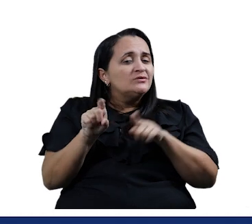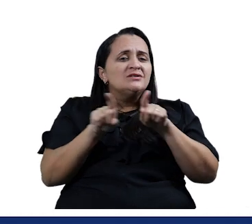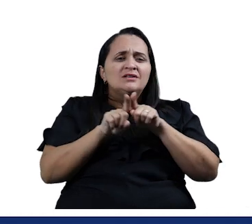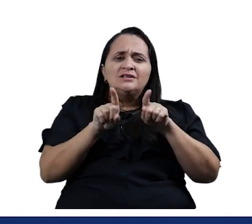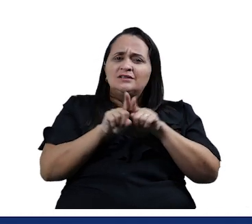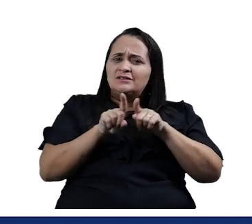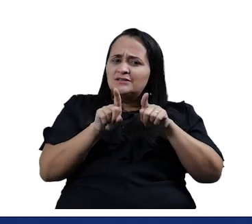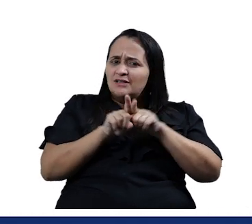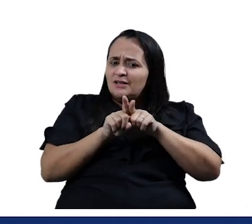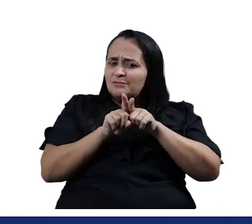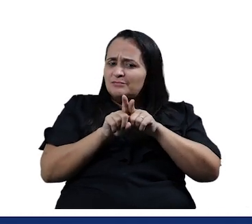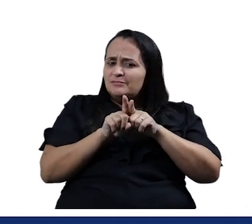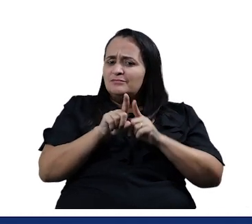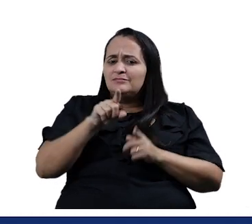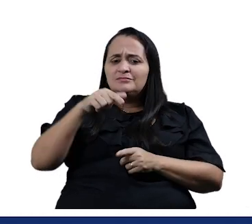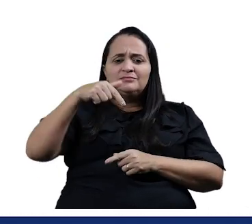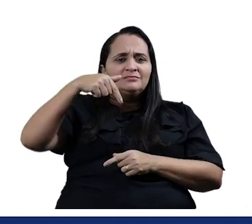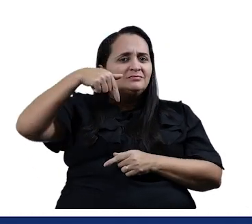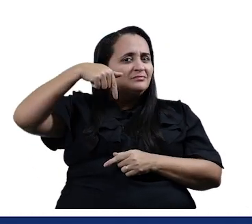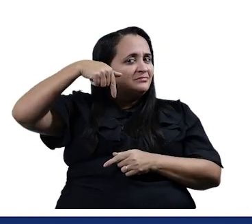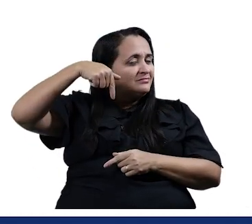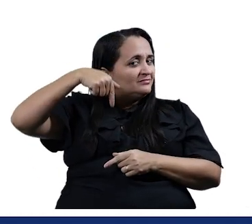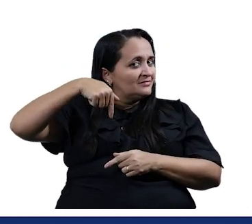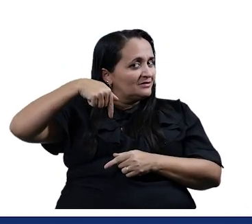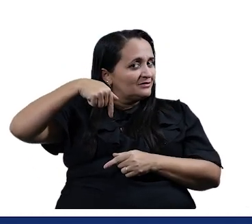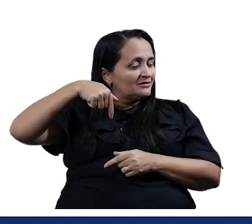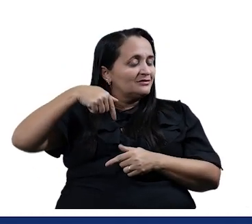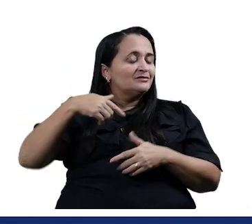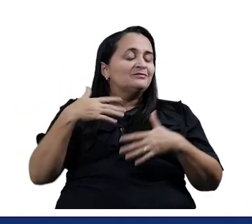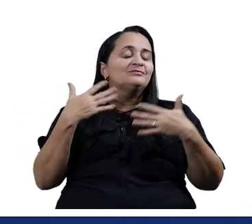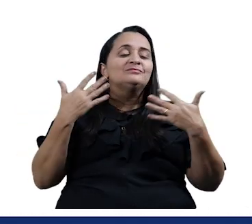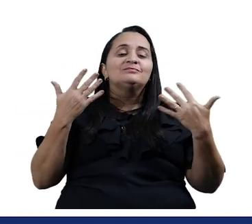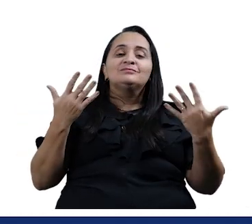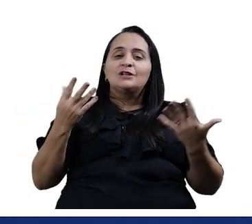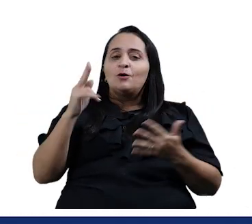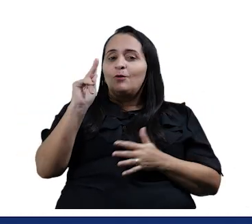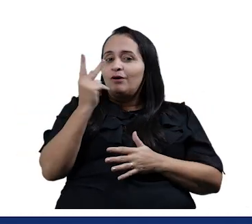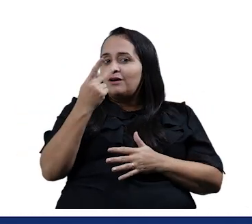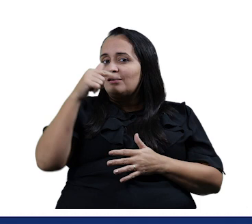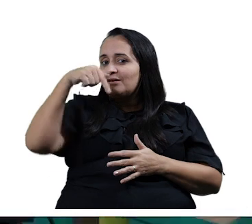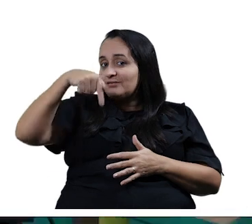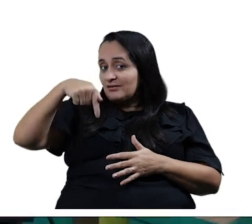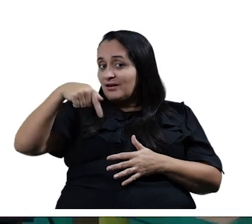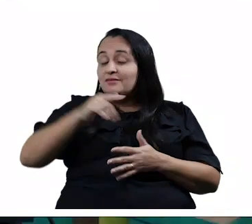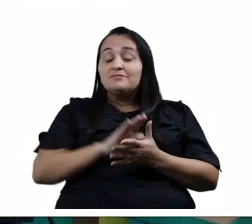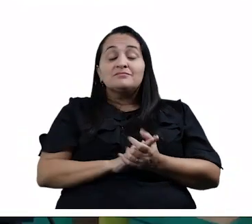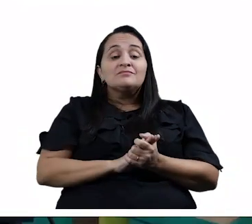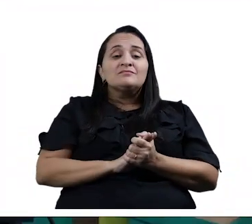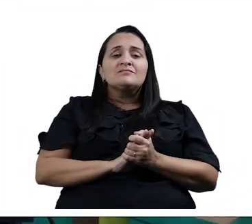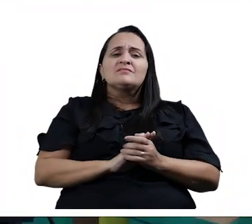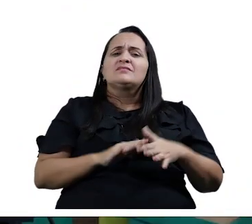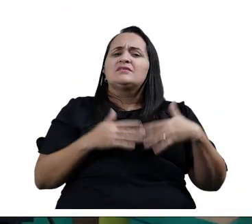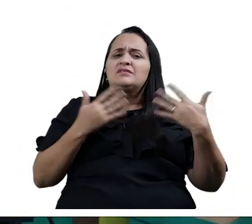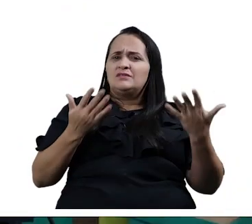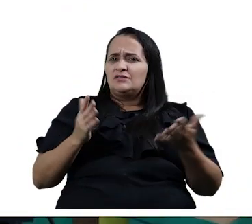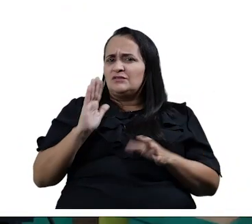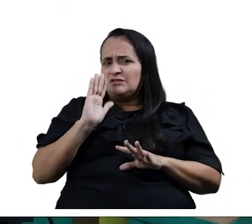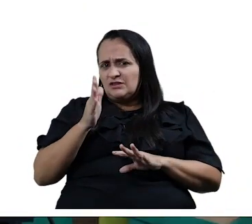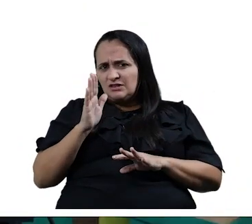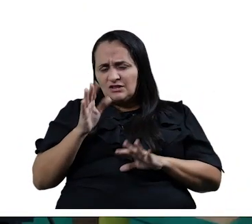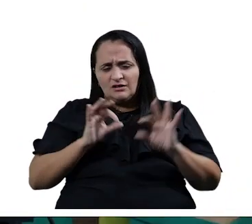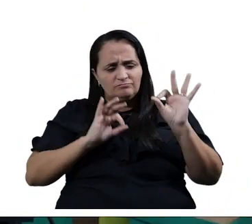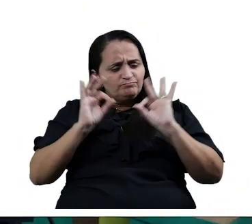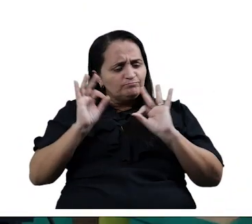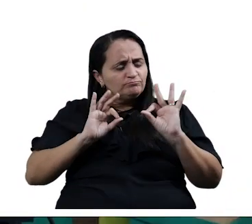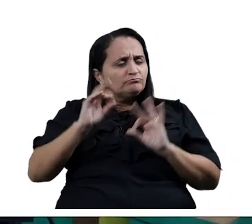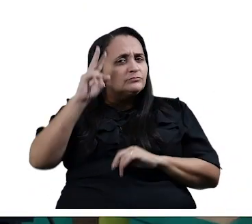tudo isso que a gente viu nas aulas anteriores? Então, está a postos? Vamos começar lembrando